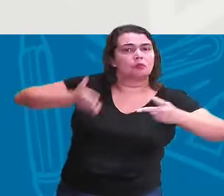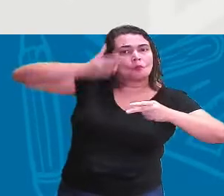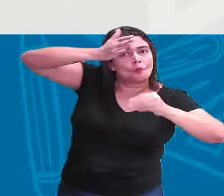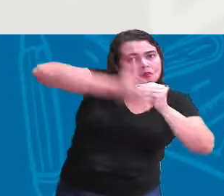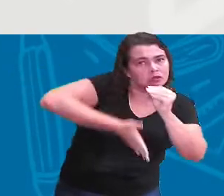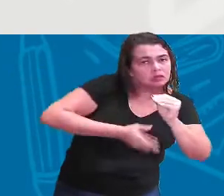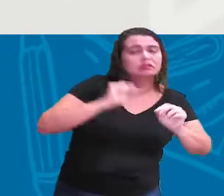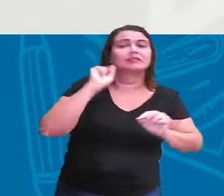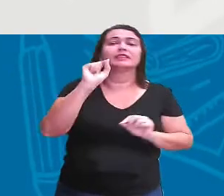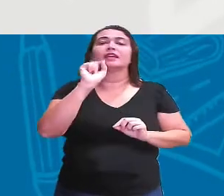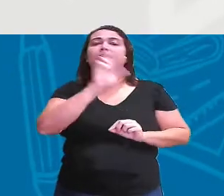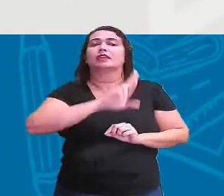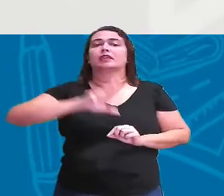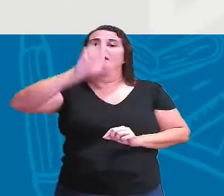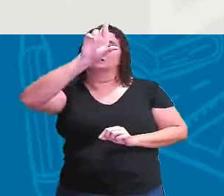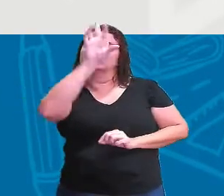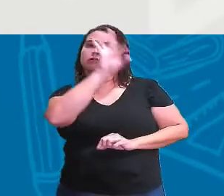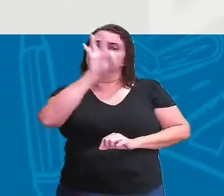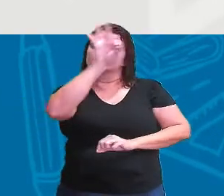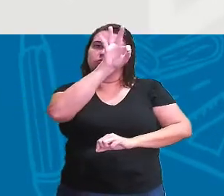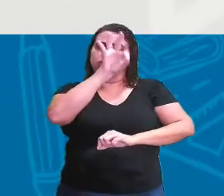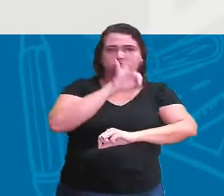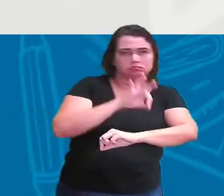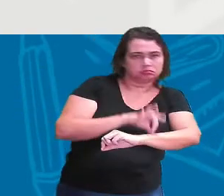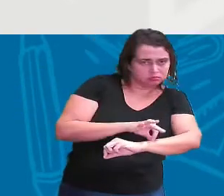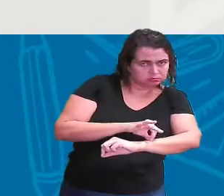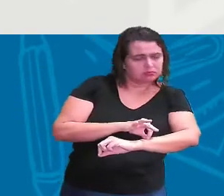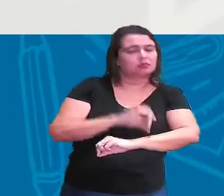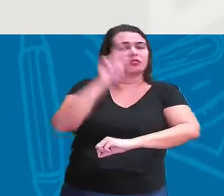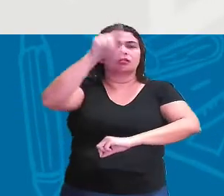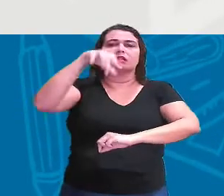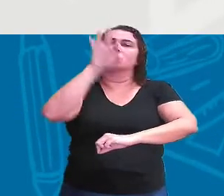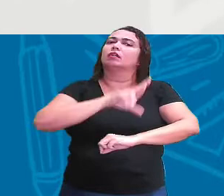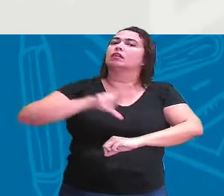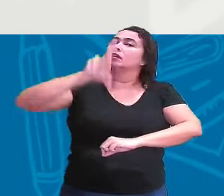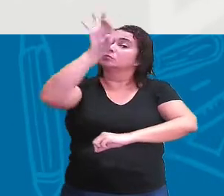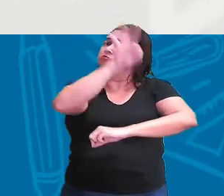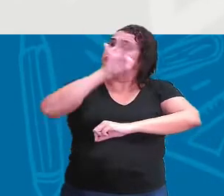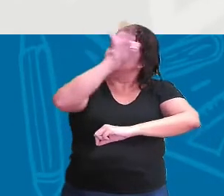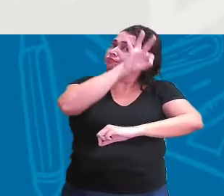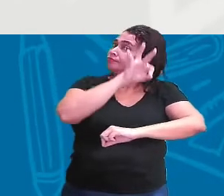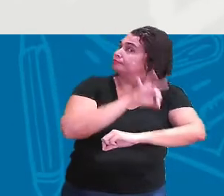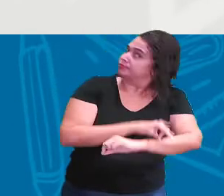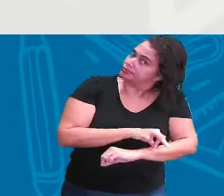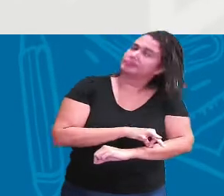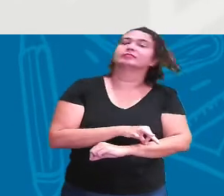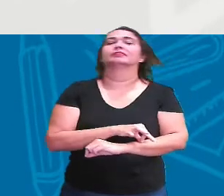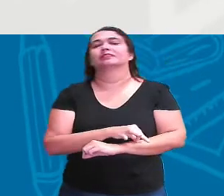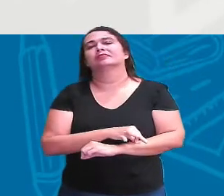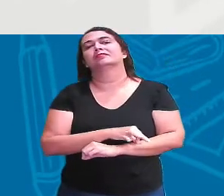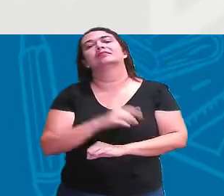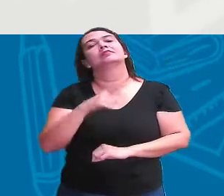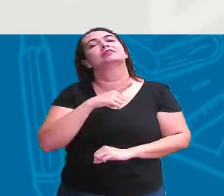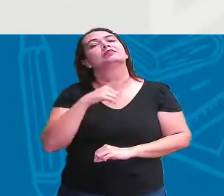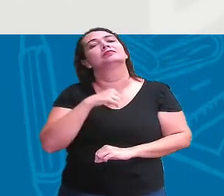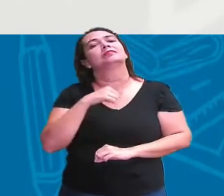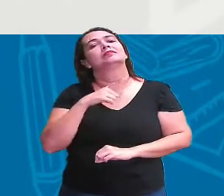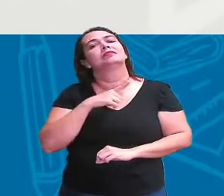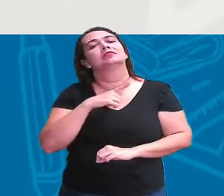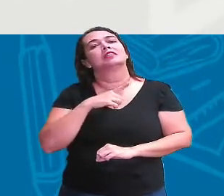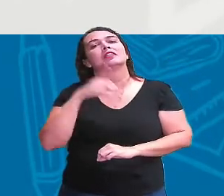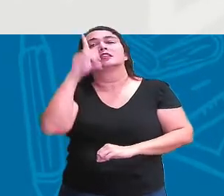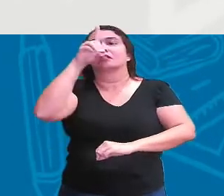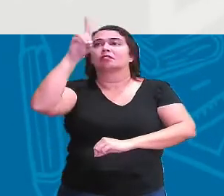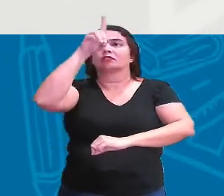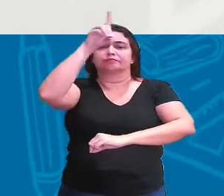esse vetor? A gente tem os insetos. Especificamente, a gente teria, vamos dizer assim, o mosquito Aedes